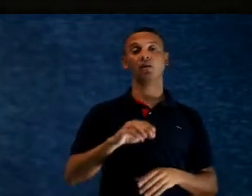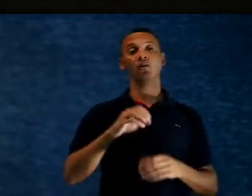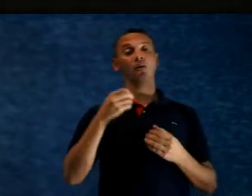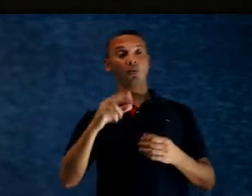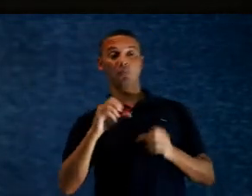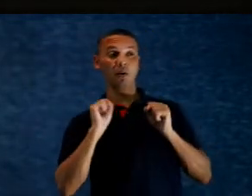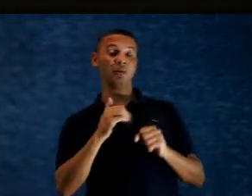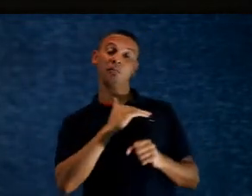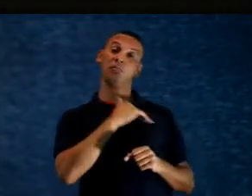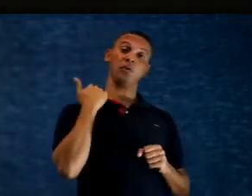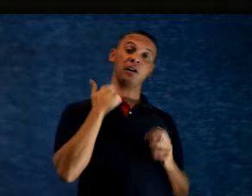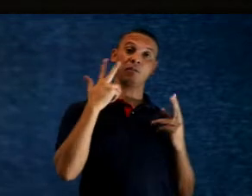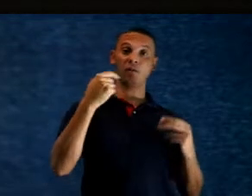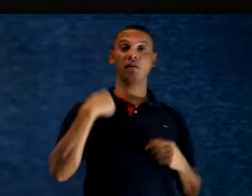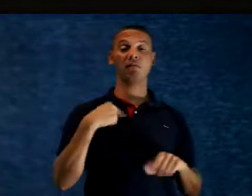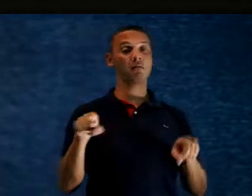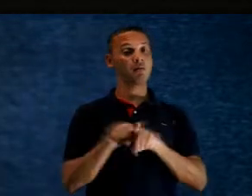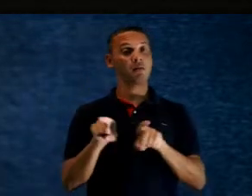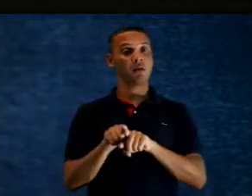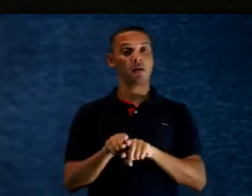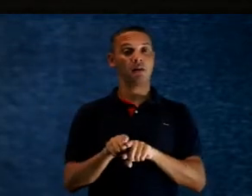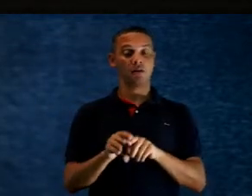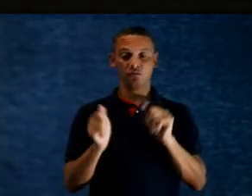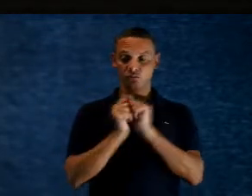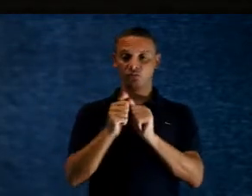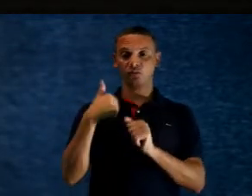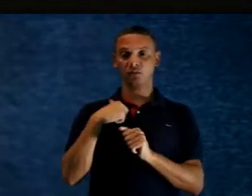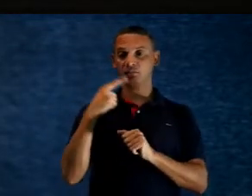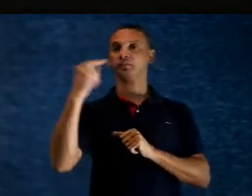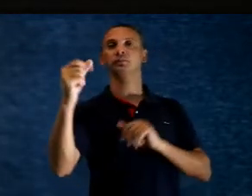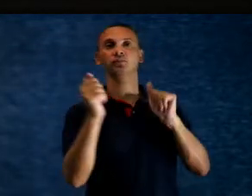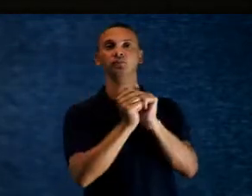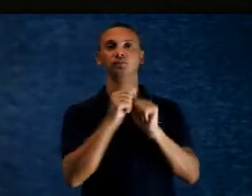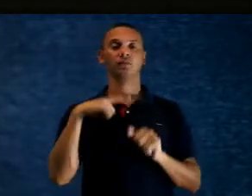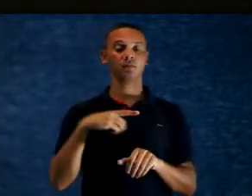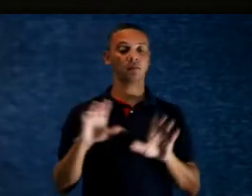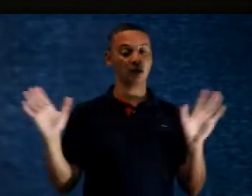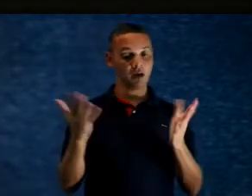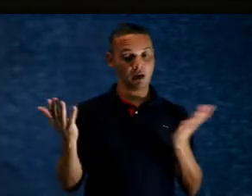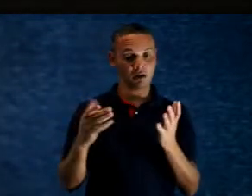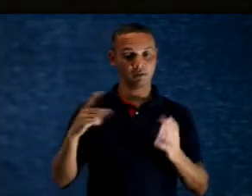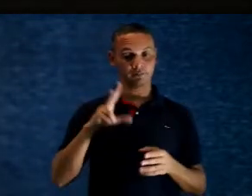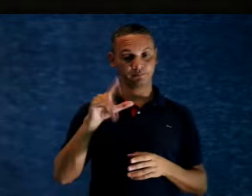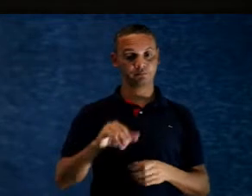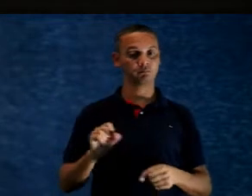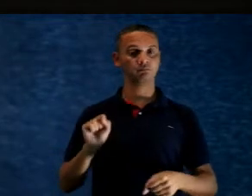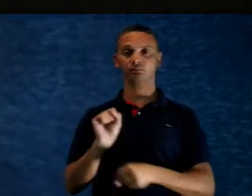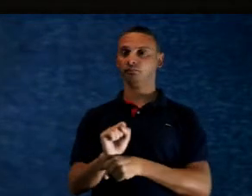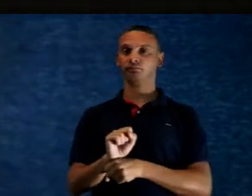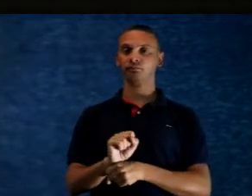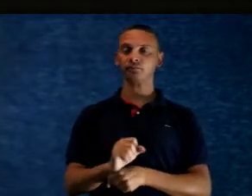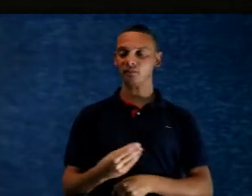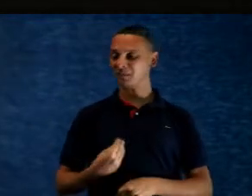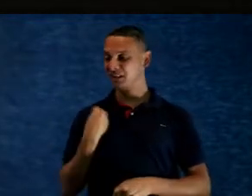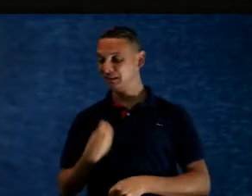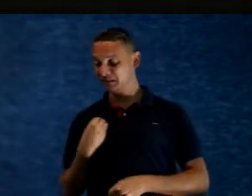em mim, construíram uma argamassa que me forra inteira, ensinaram-me a defender-me. A dor, as